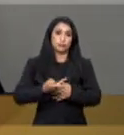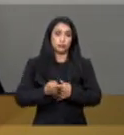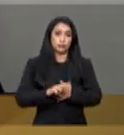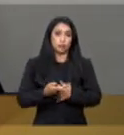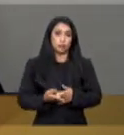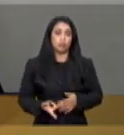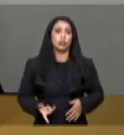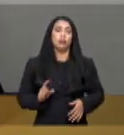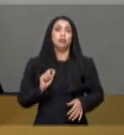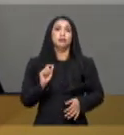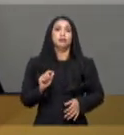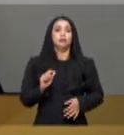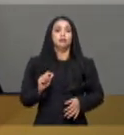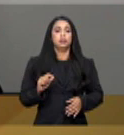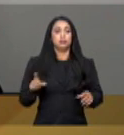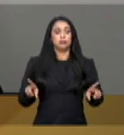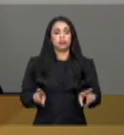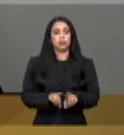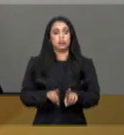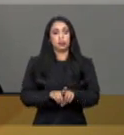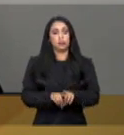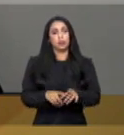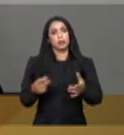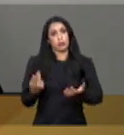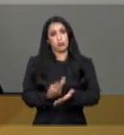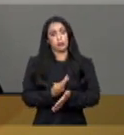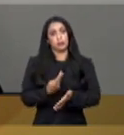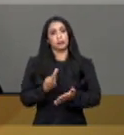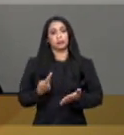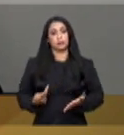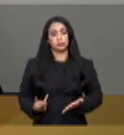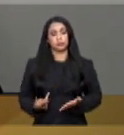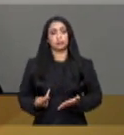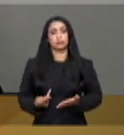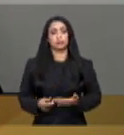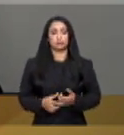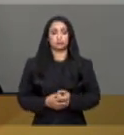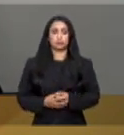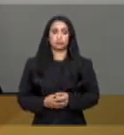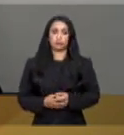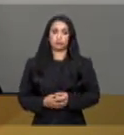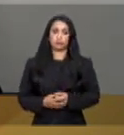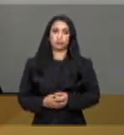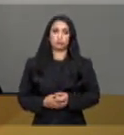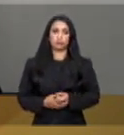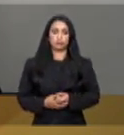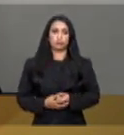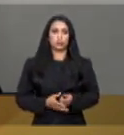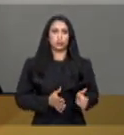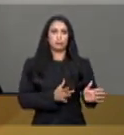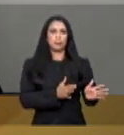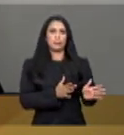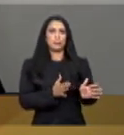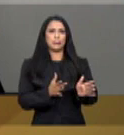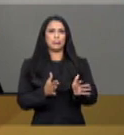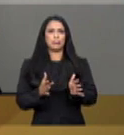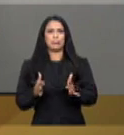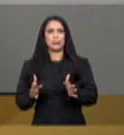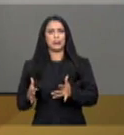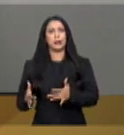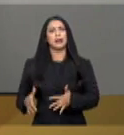isso, o cenário que vivemos, este período todo em que houve uma